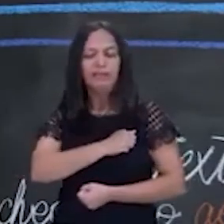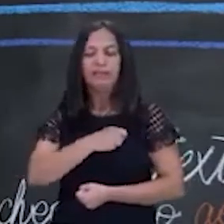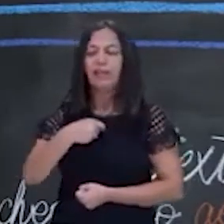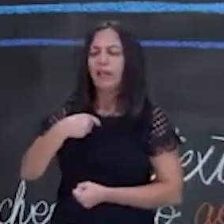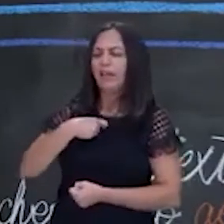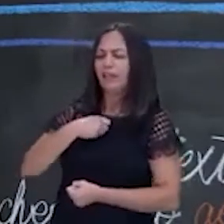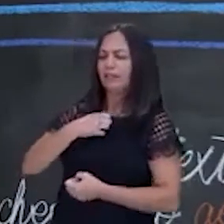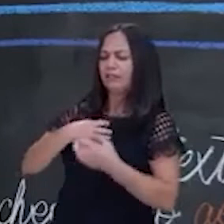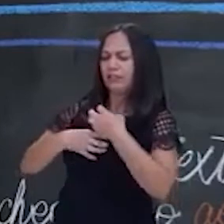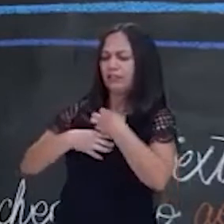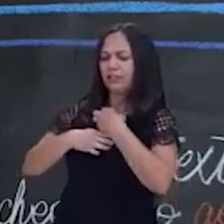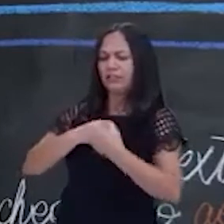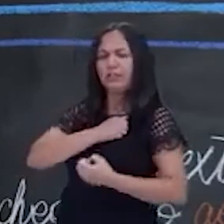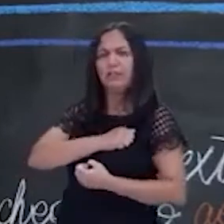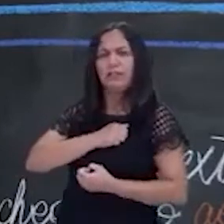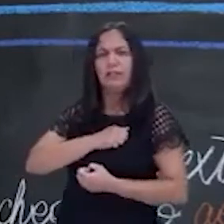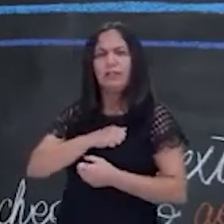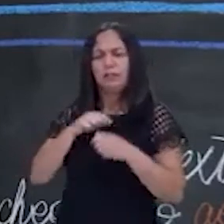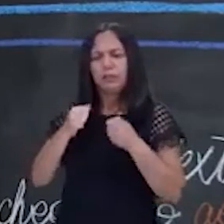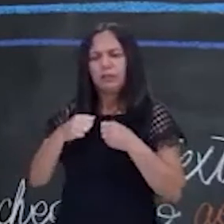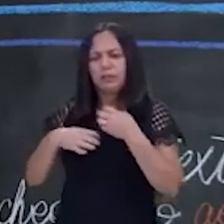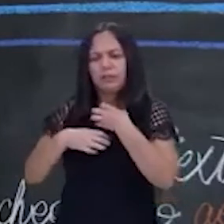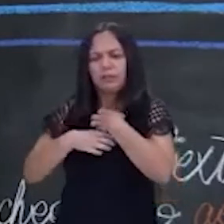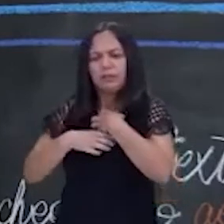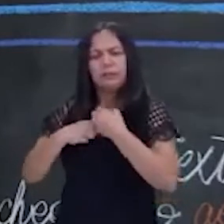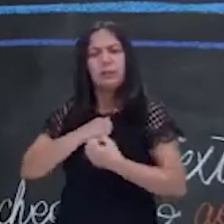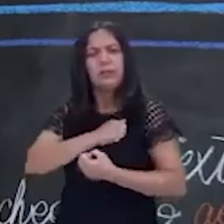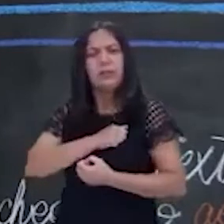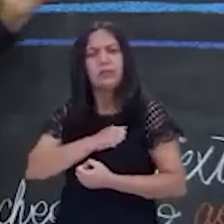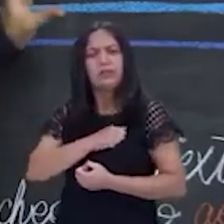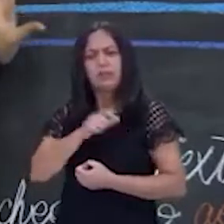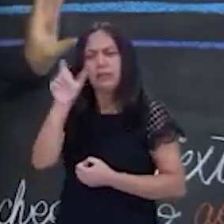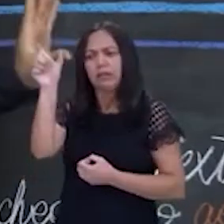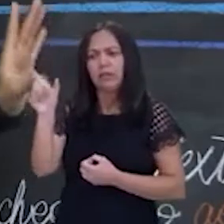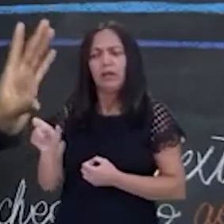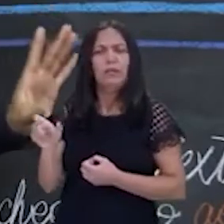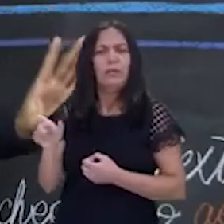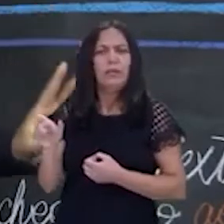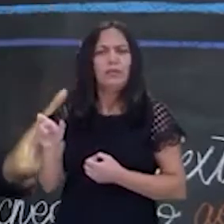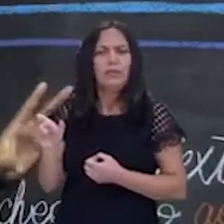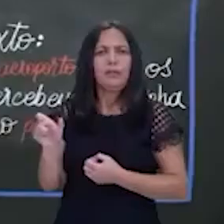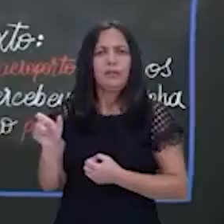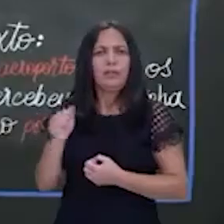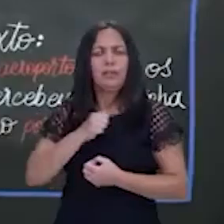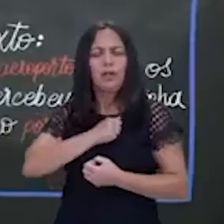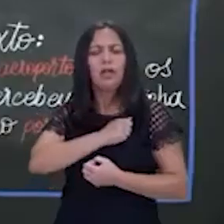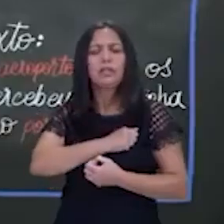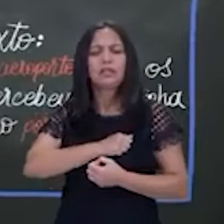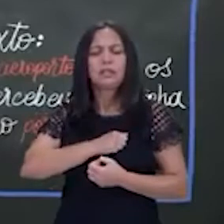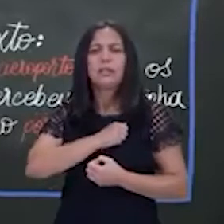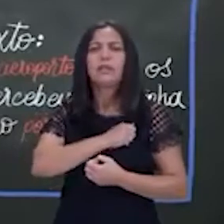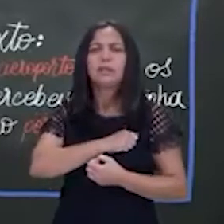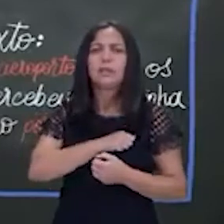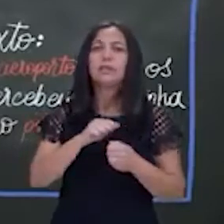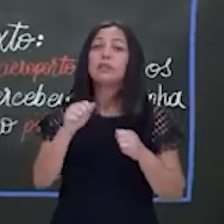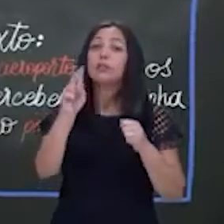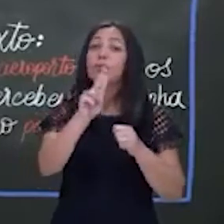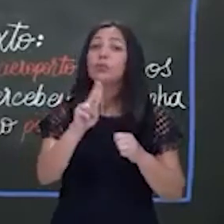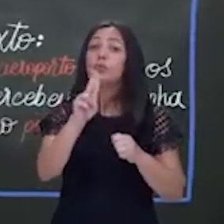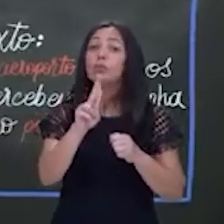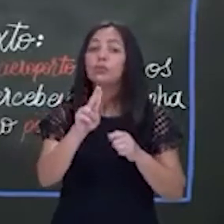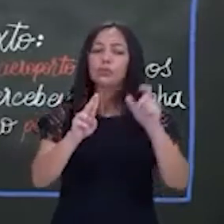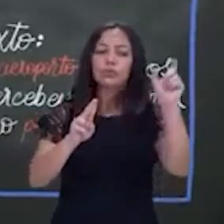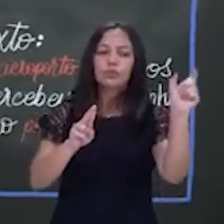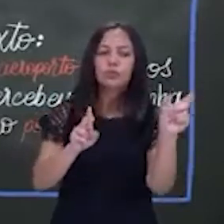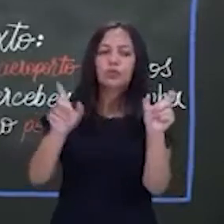de dependência. Essa palavra ela não existe de forma autônoma. Então, a distinção básica entre concreto e abstrato é: o concreto é